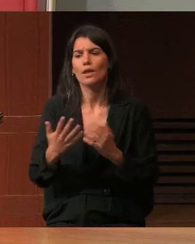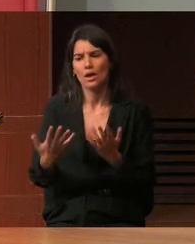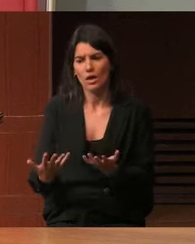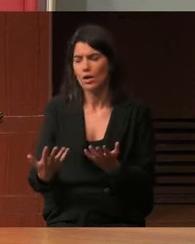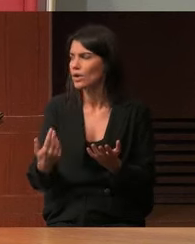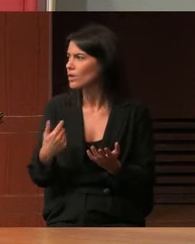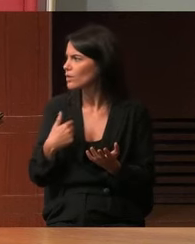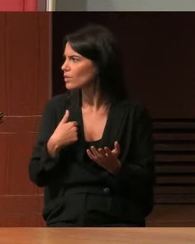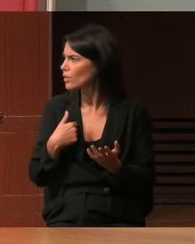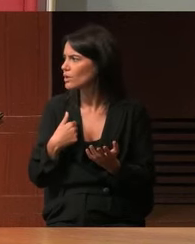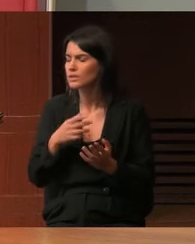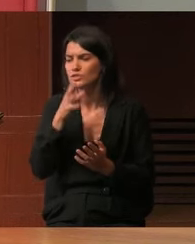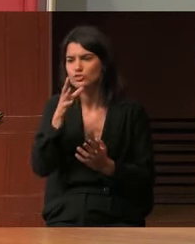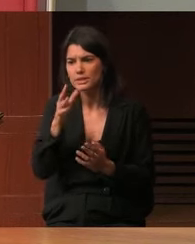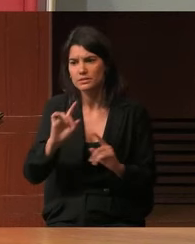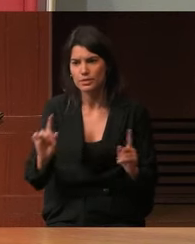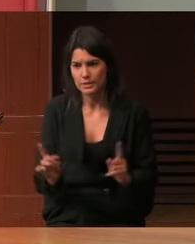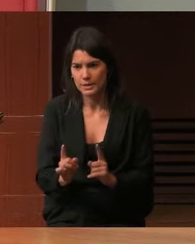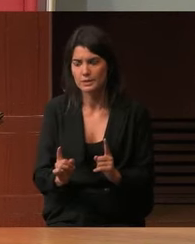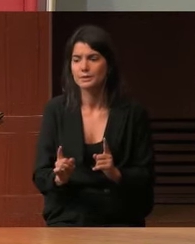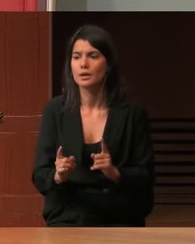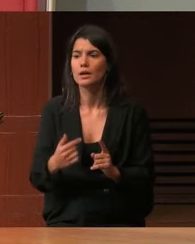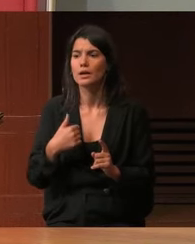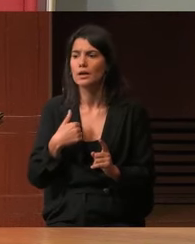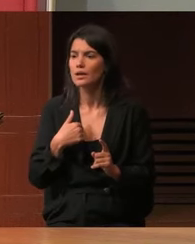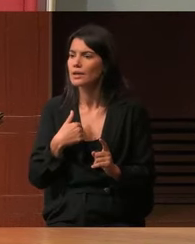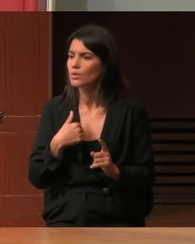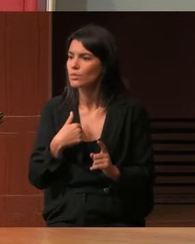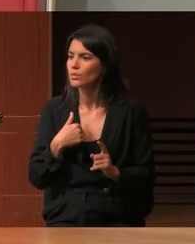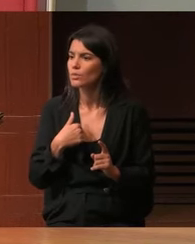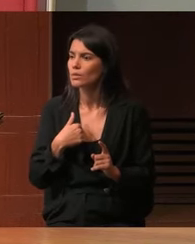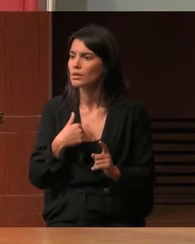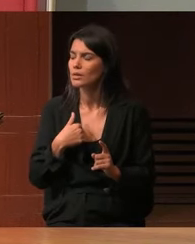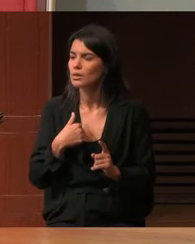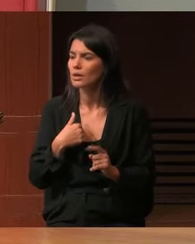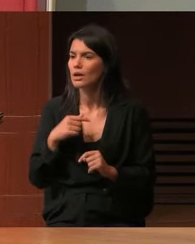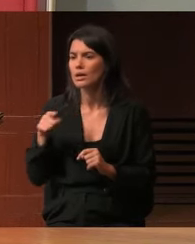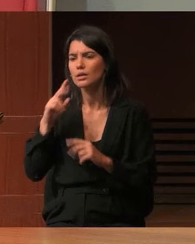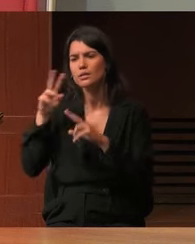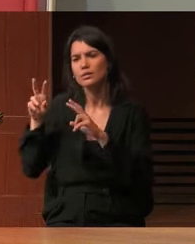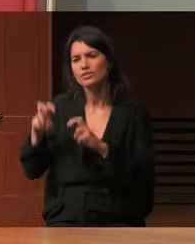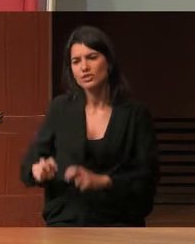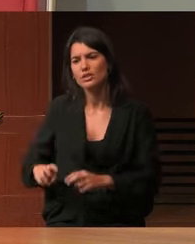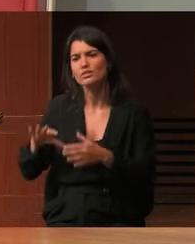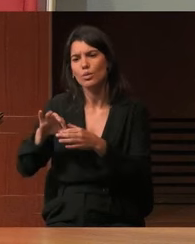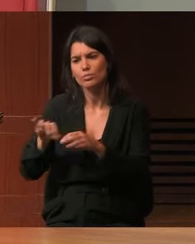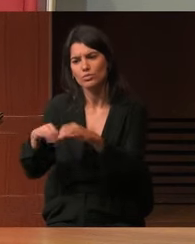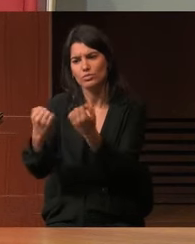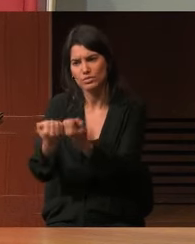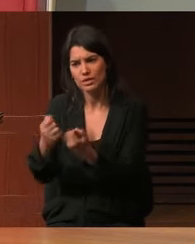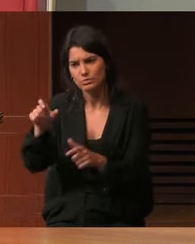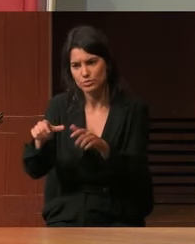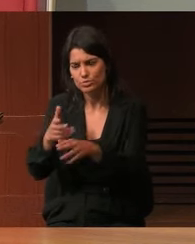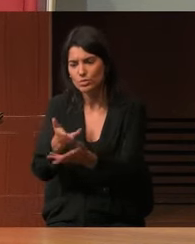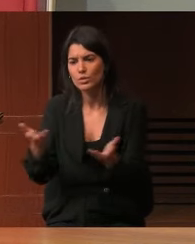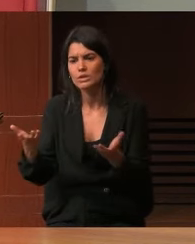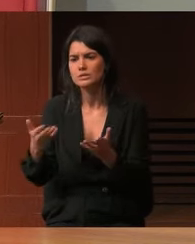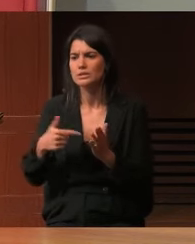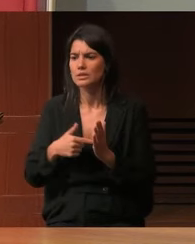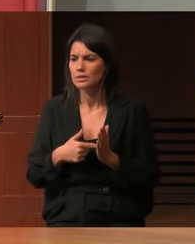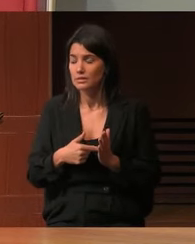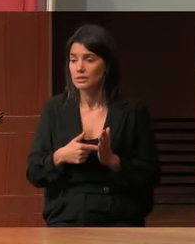uma redescrição para a qual irei recorrer a contributos da antropologia, começando por uma resposta de Claude